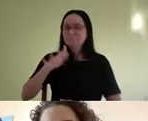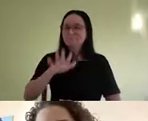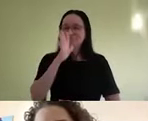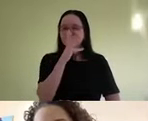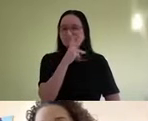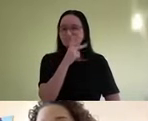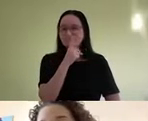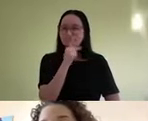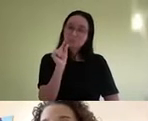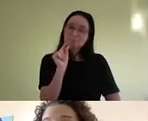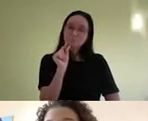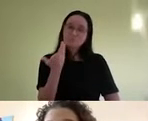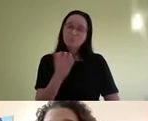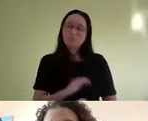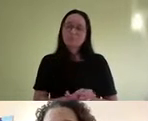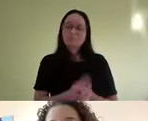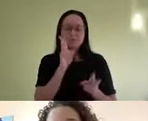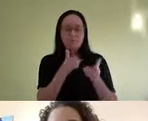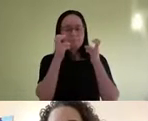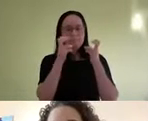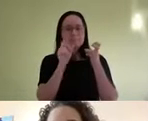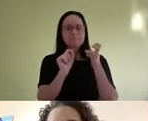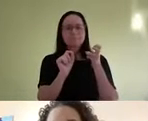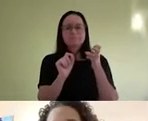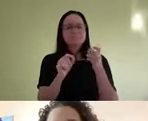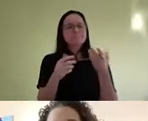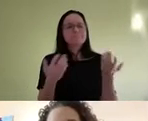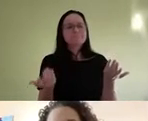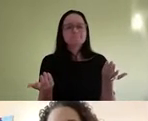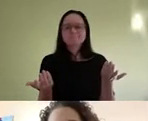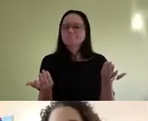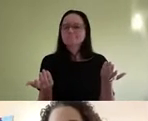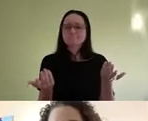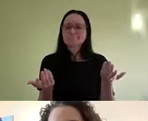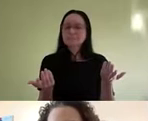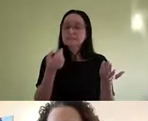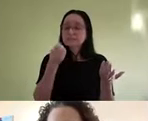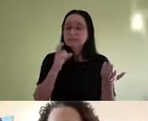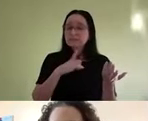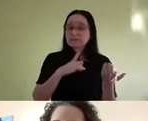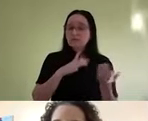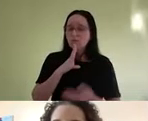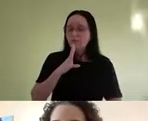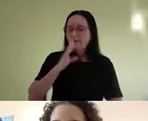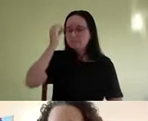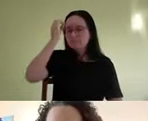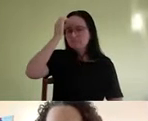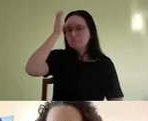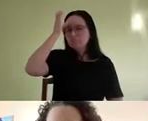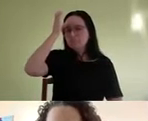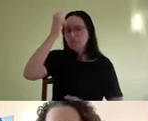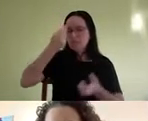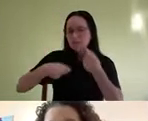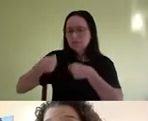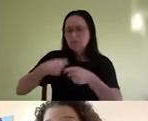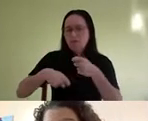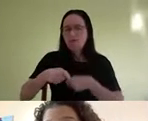talvez, eu percebi que, caramba, se eu tiver o conhecimento do negócio, entender a